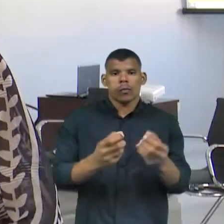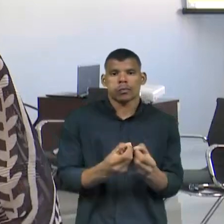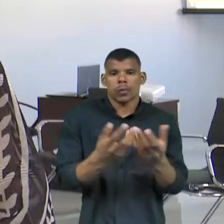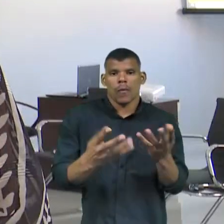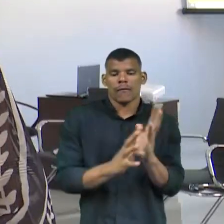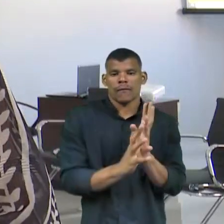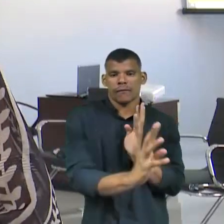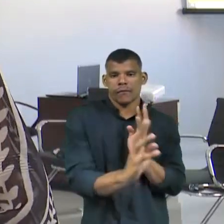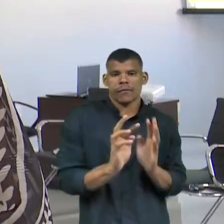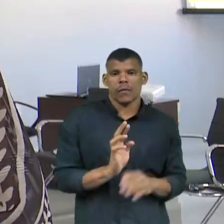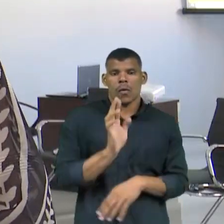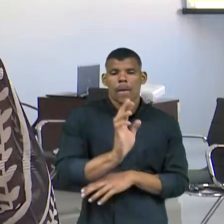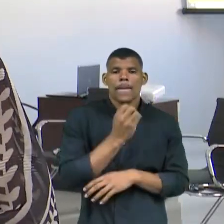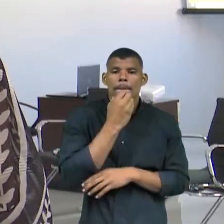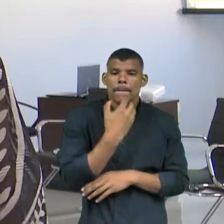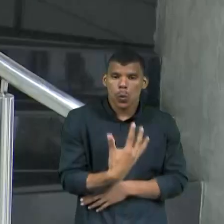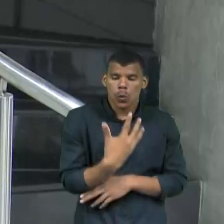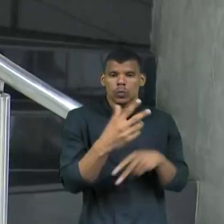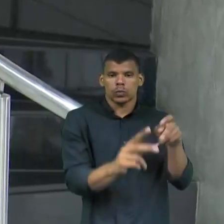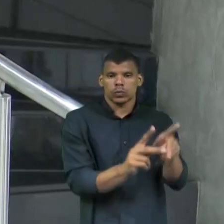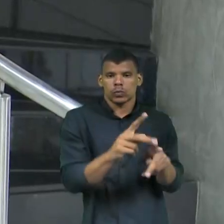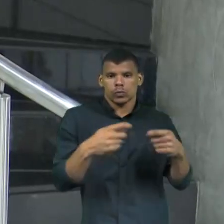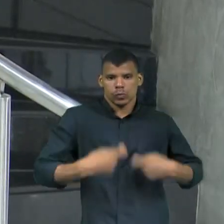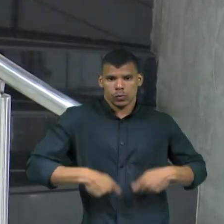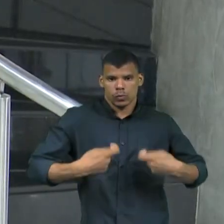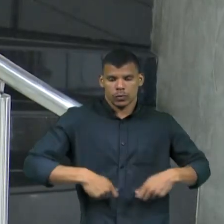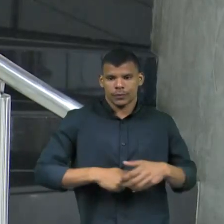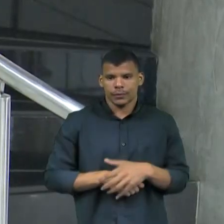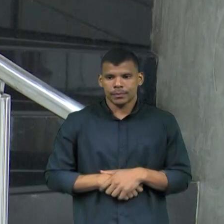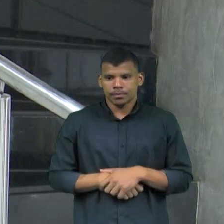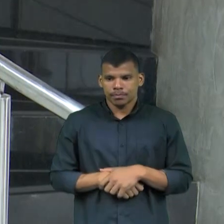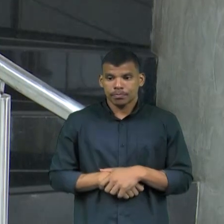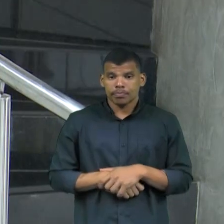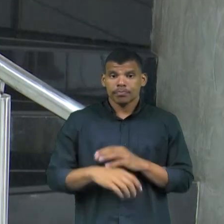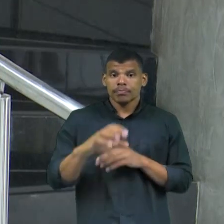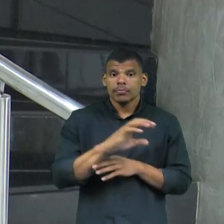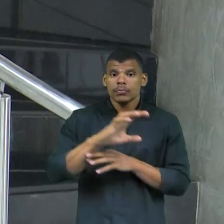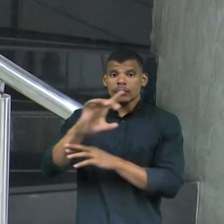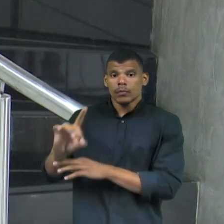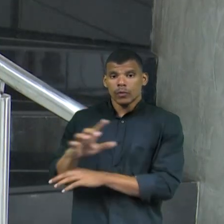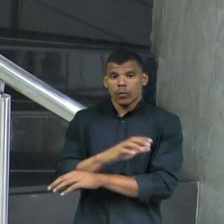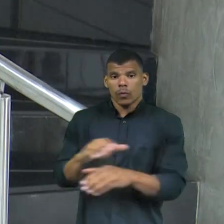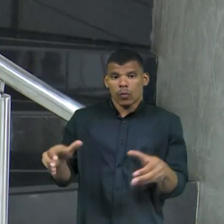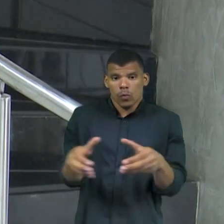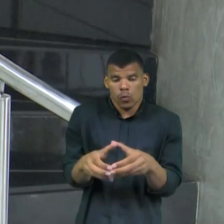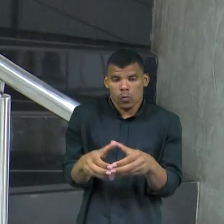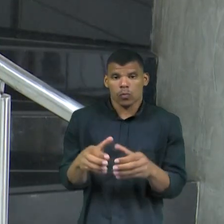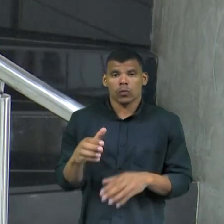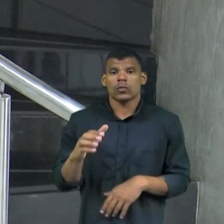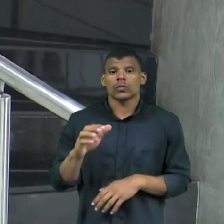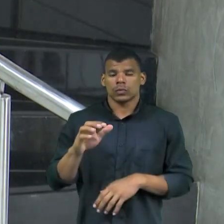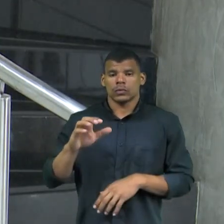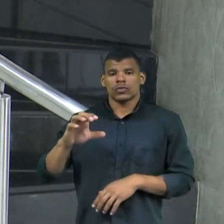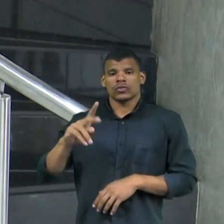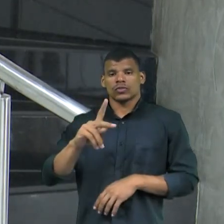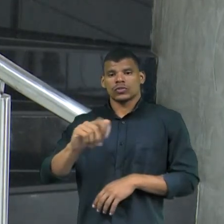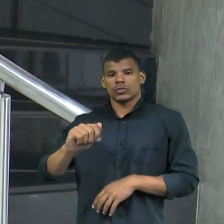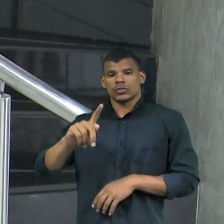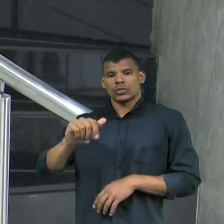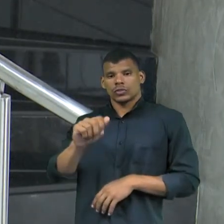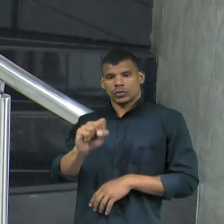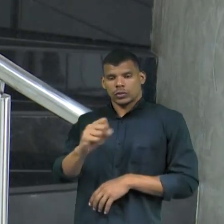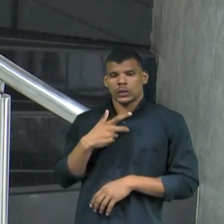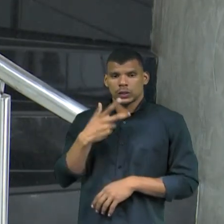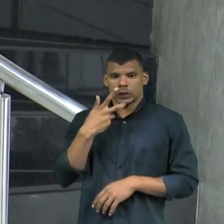realmente a resposta que a população tanto necessita. O coordenador da equipe de transição da governadora do Ceará, Chagas Vieira, ressaltou que